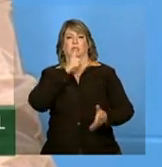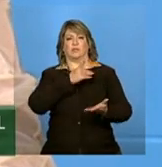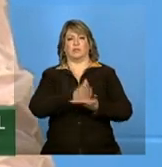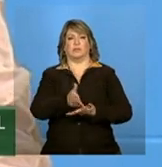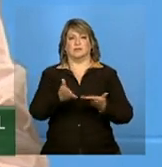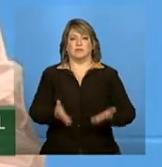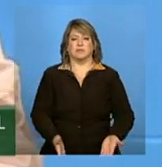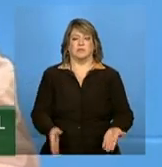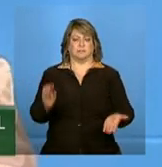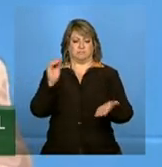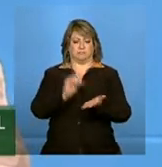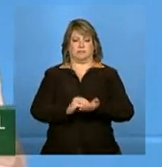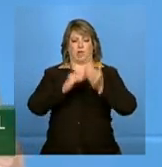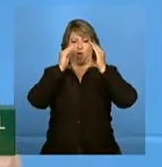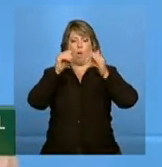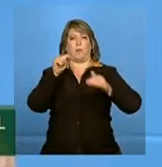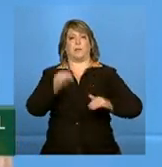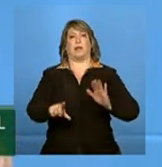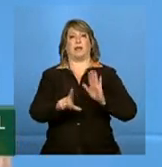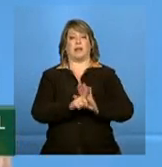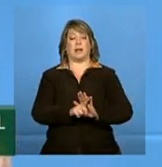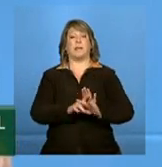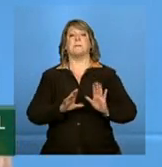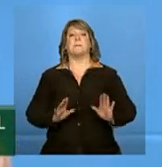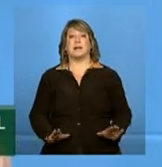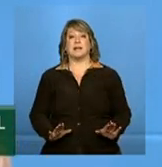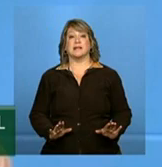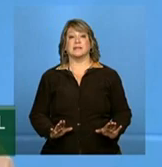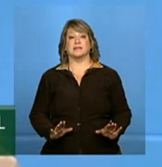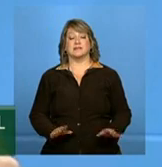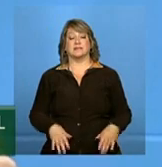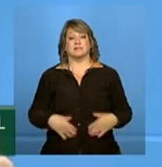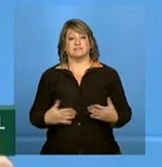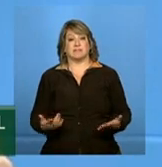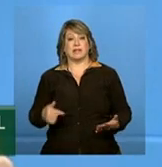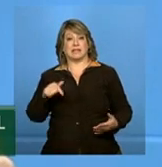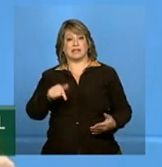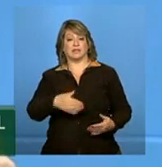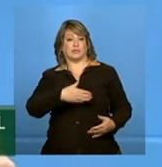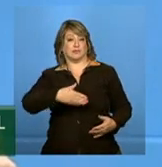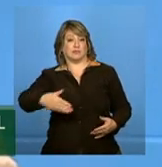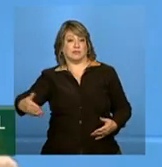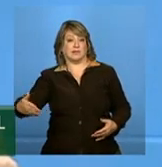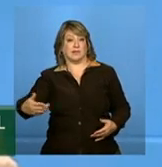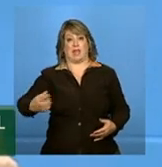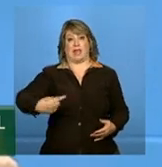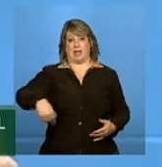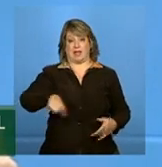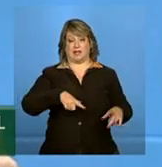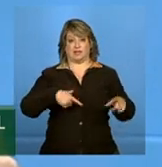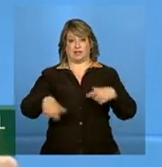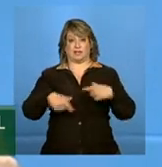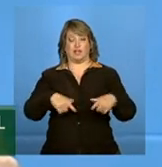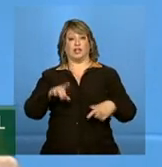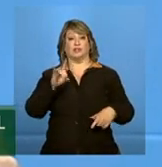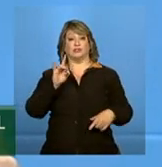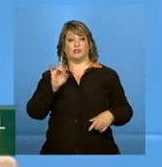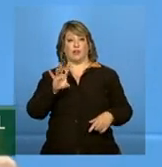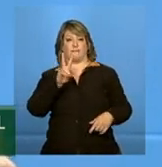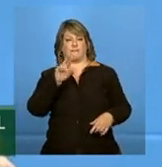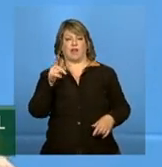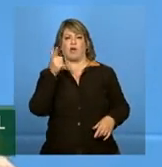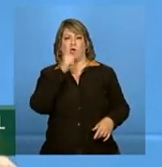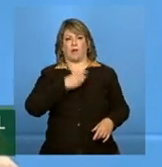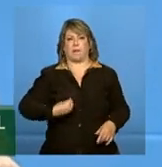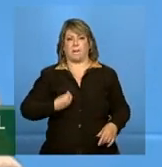mecanismos de aplicação da lei, mas, no final das contas, essas atividades só vão ser eficazes a partir